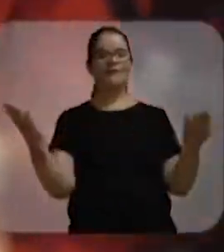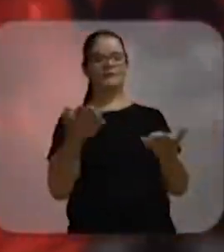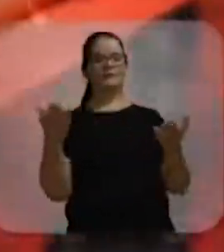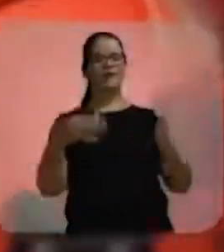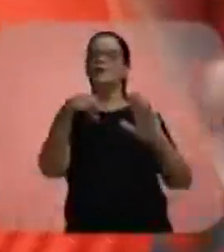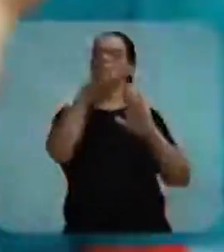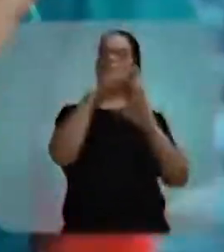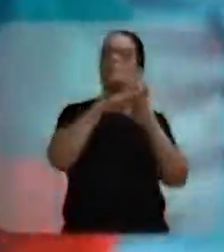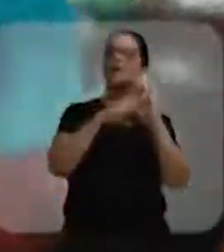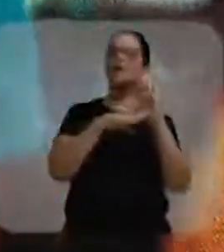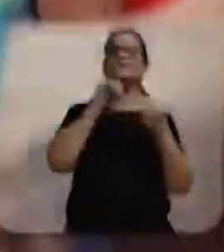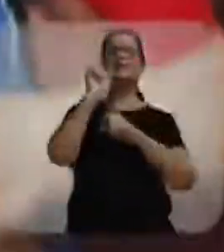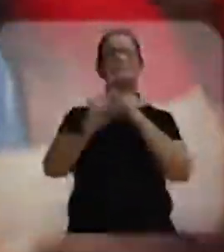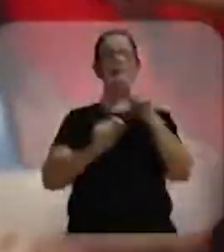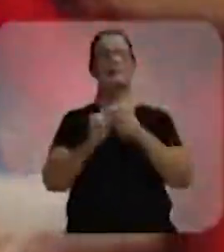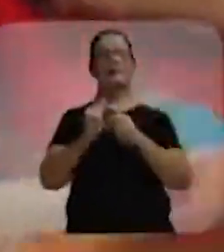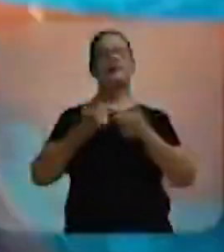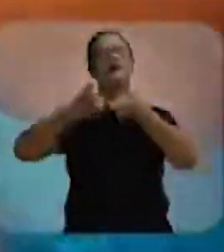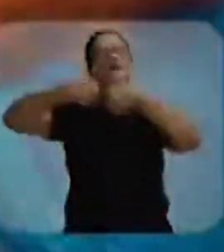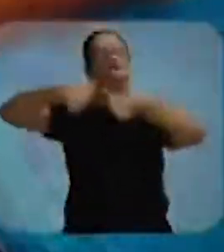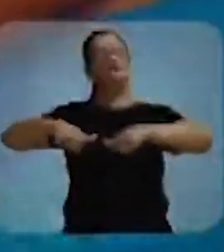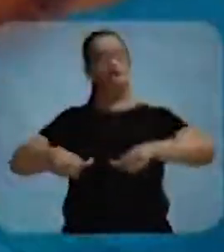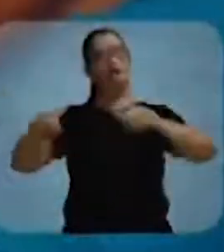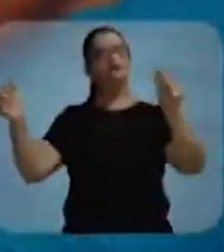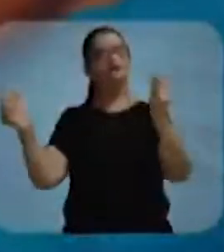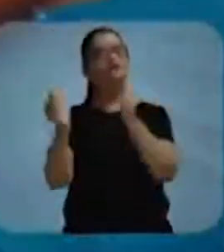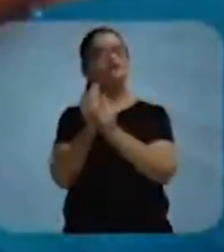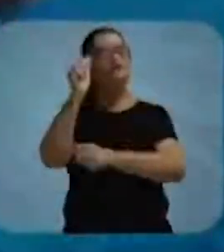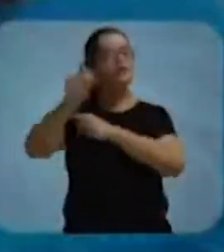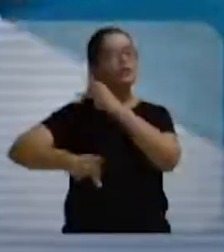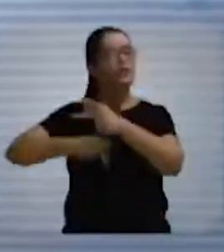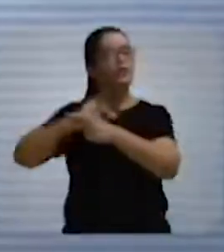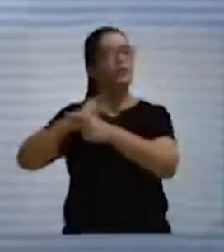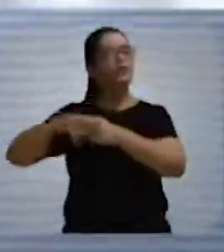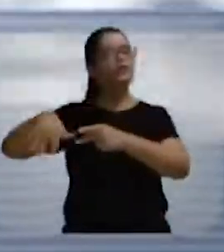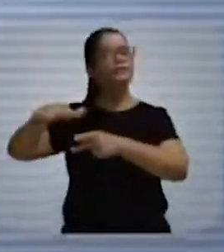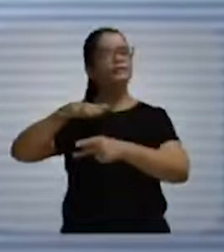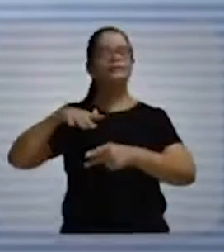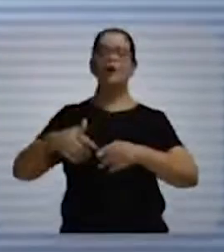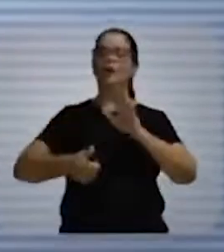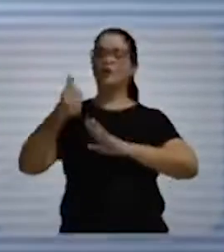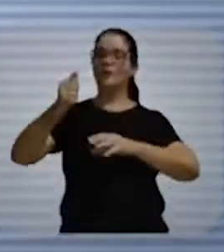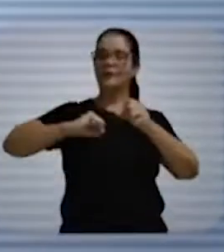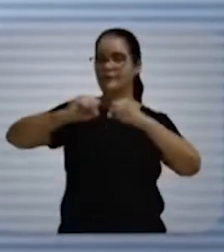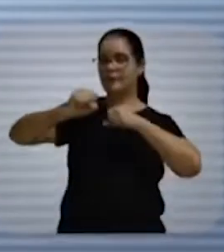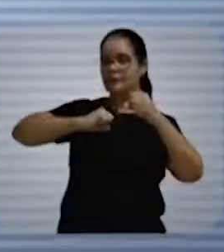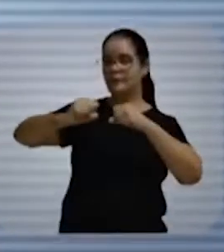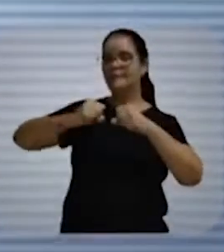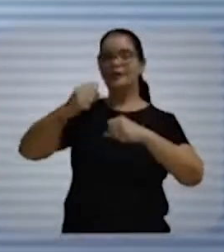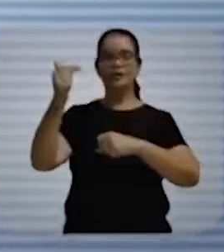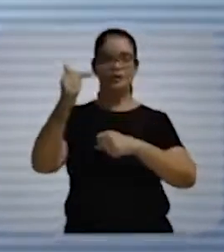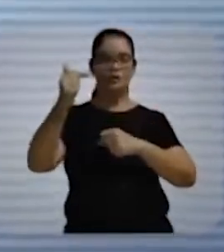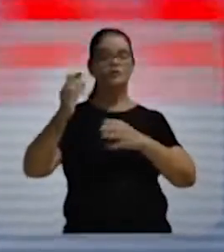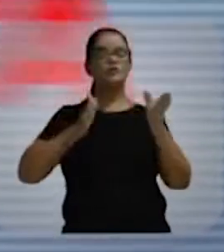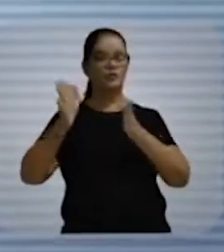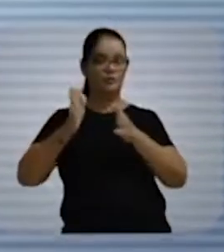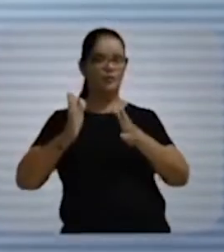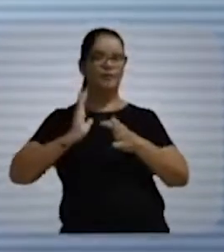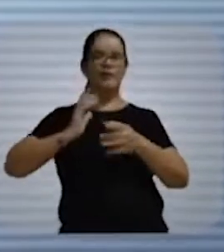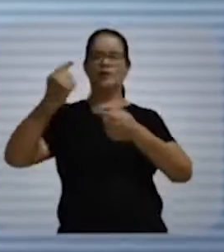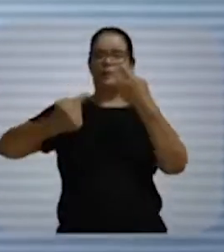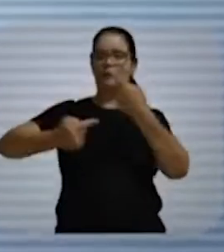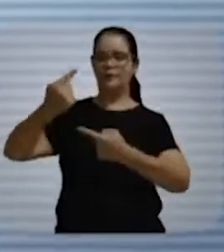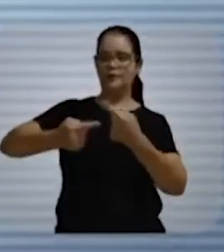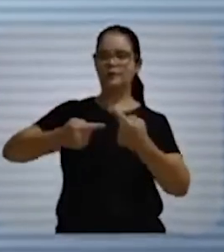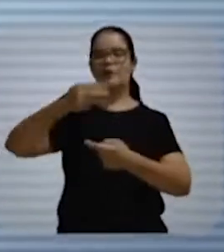Começa agora o programa de quem está ao lado do povo. No primeiro debate do segundo turno,